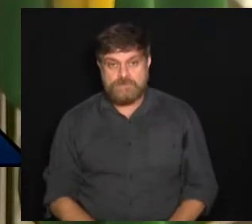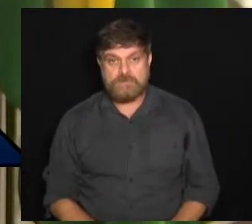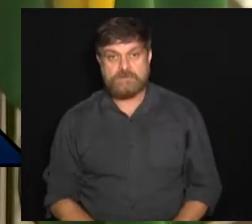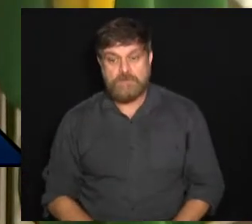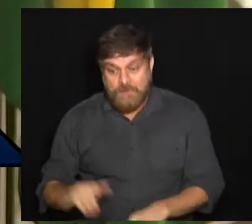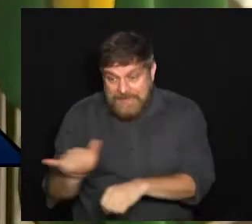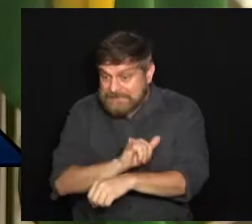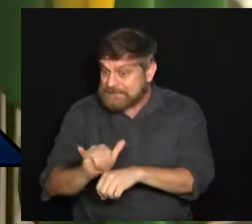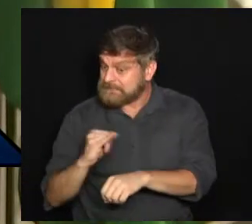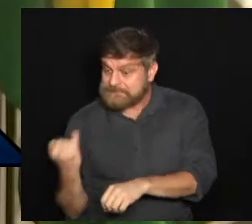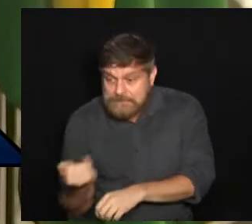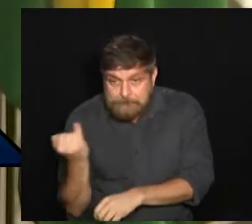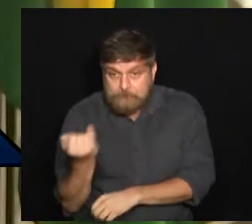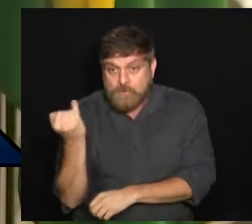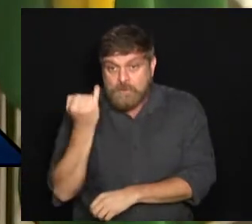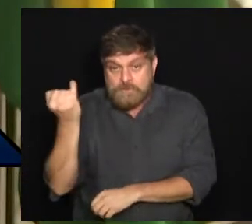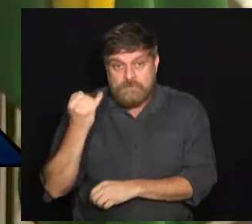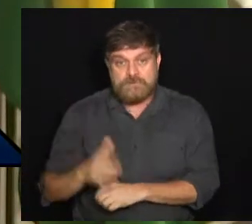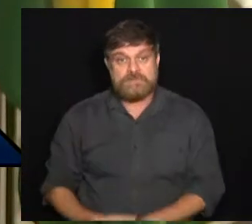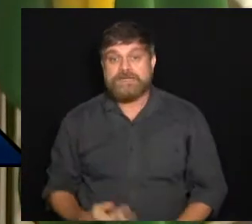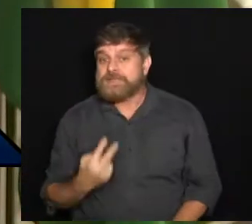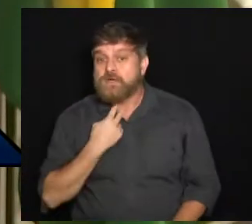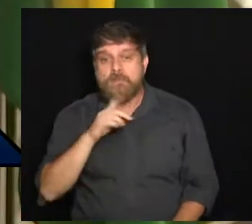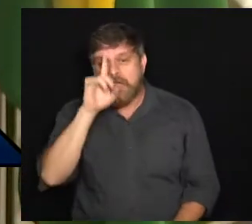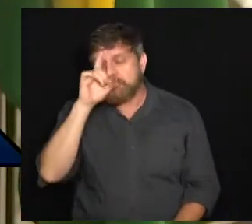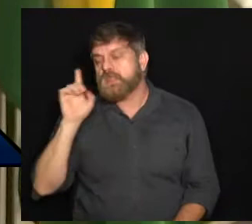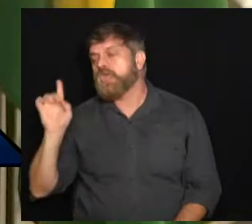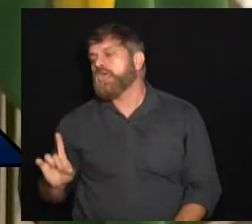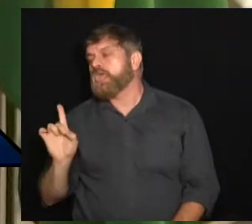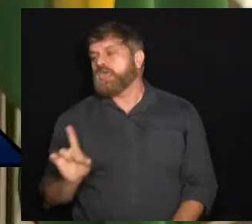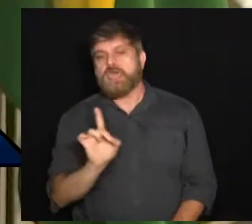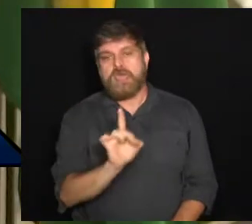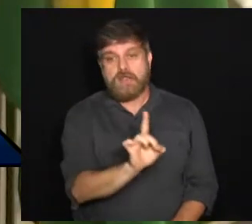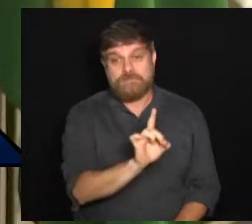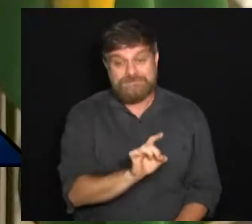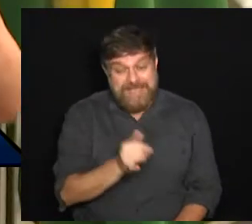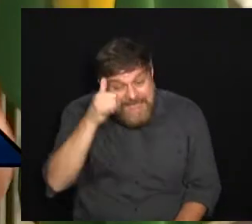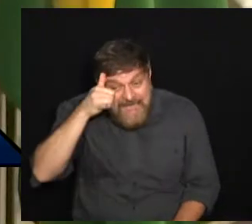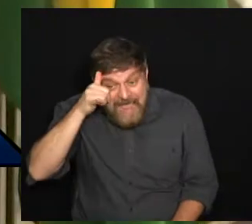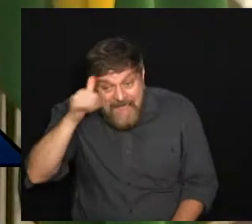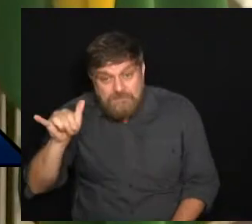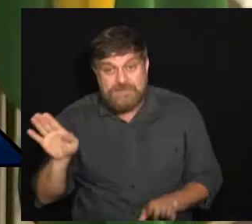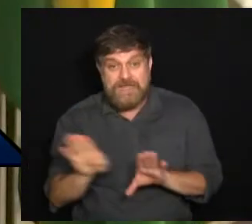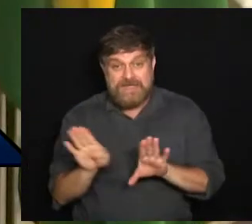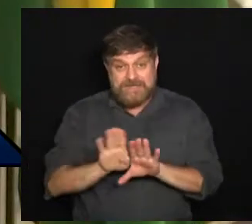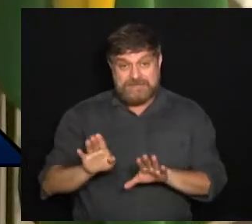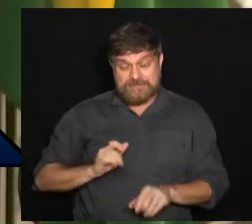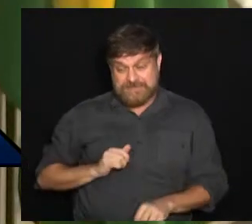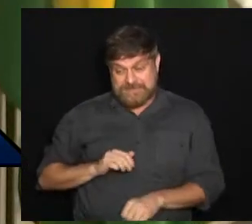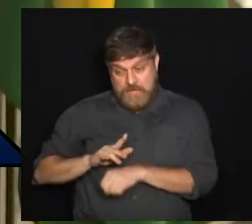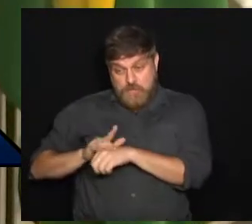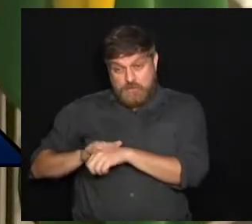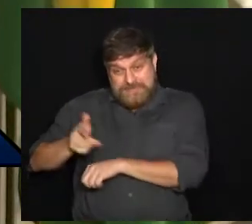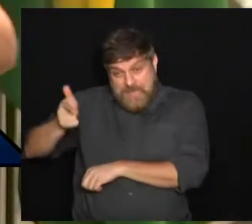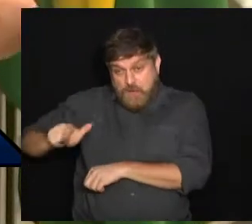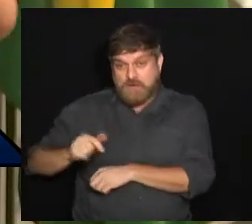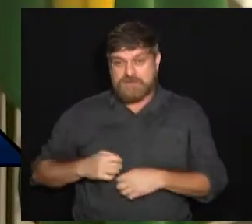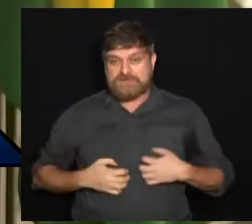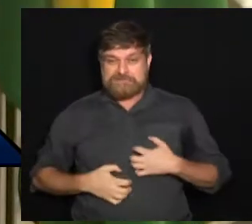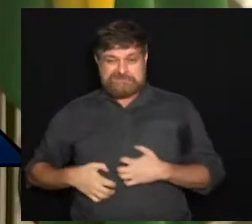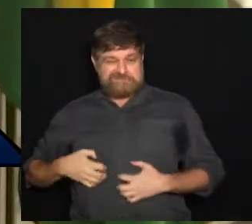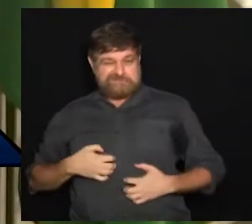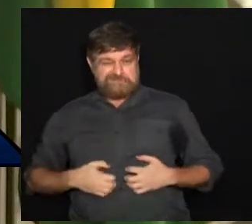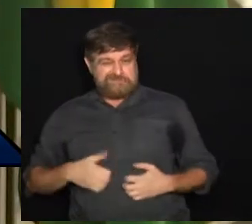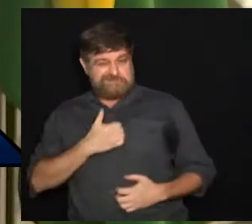medidas são imprescindíveis. Não é para ir para o hospital por qualquer coisinha. E mesmo outros quadros, feito eu falei aqui, uma dor de